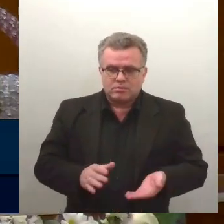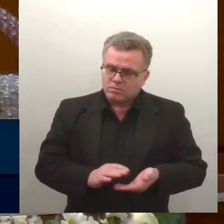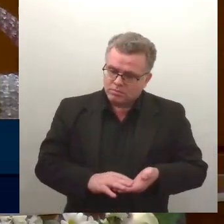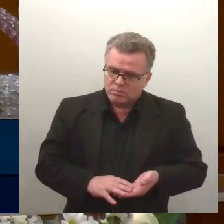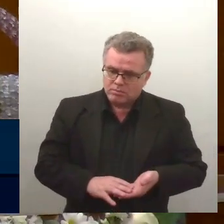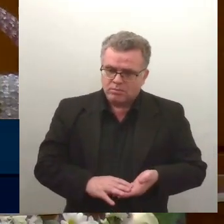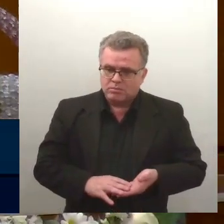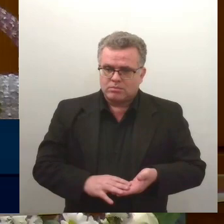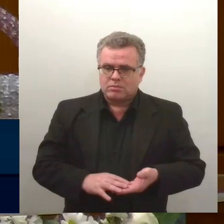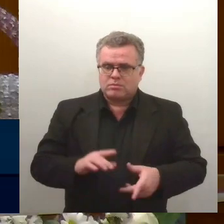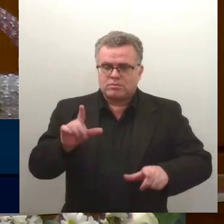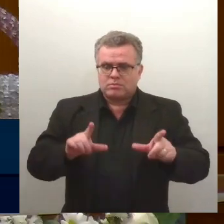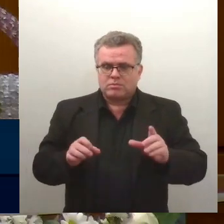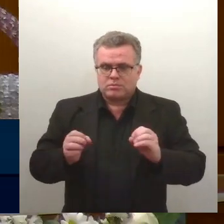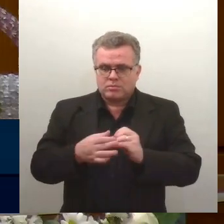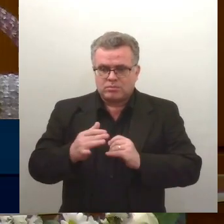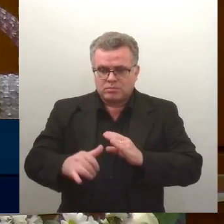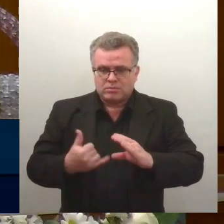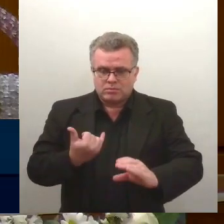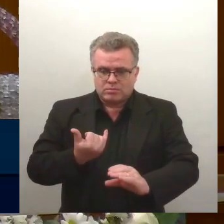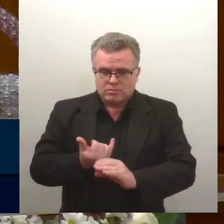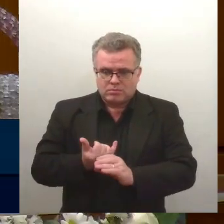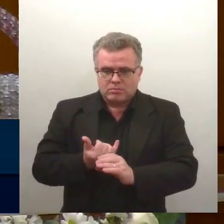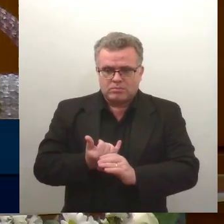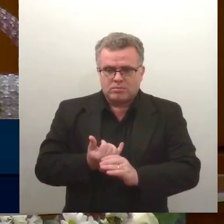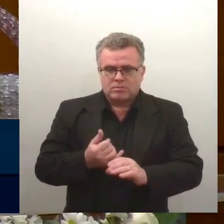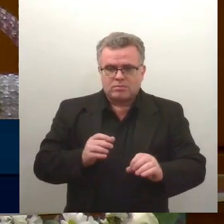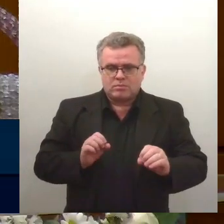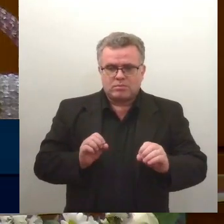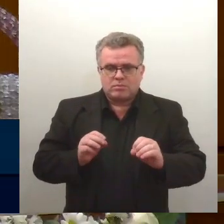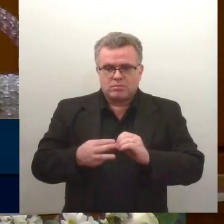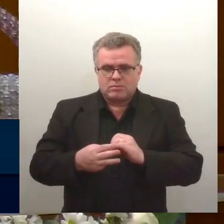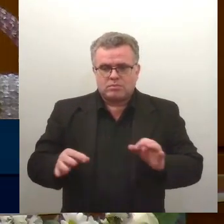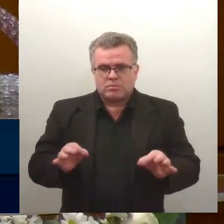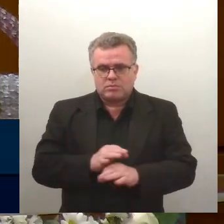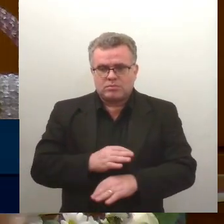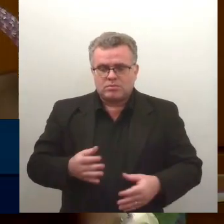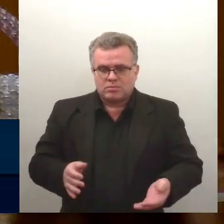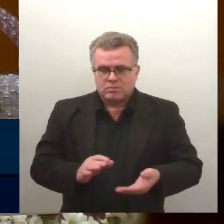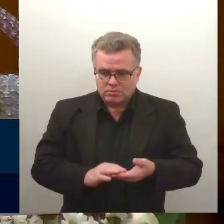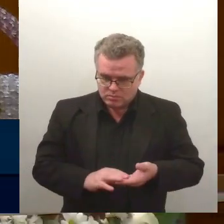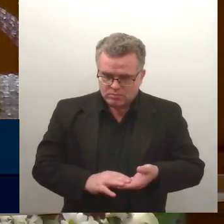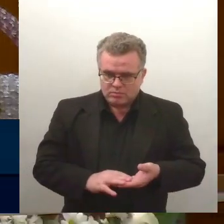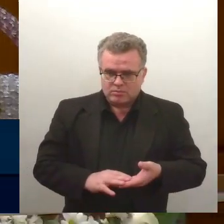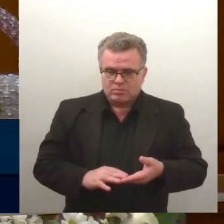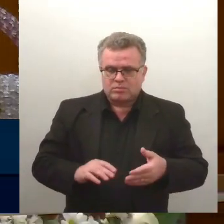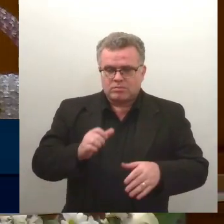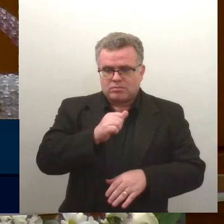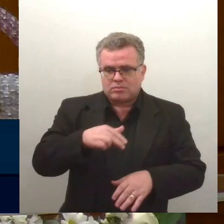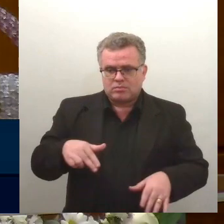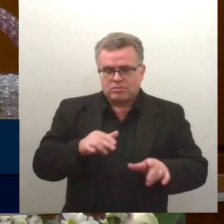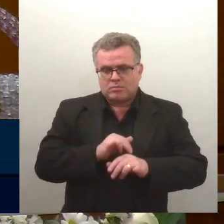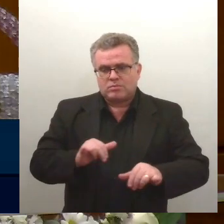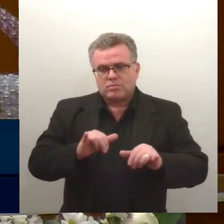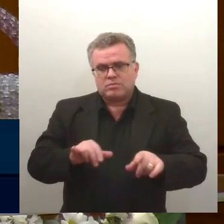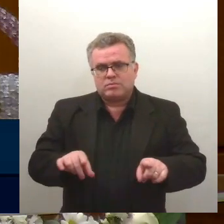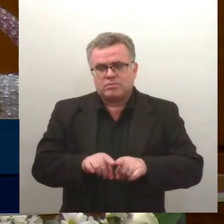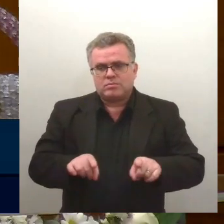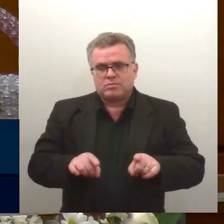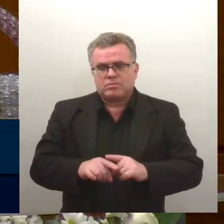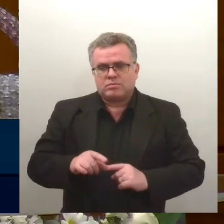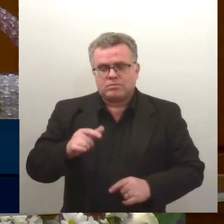da Alese, também pelos canais da agência de notícias. Eu sou uma mulher trans, cor de pele